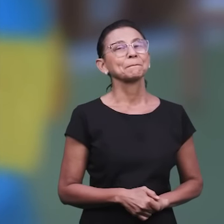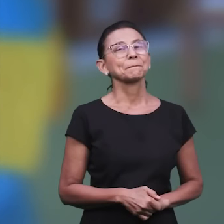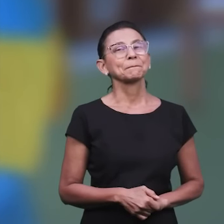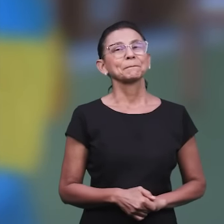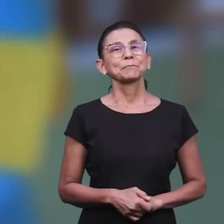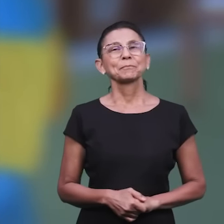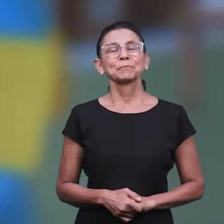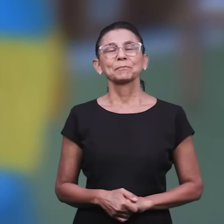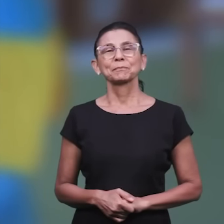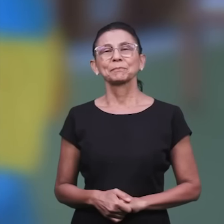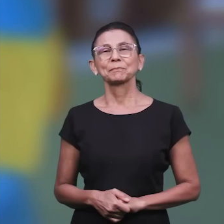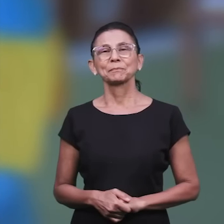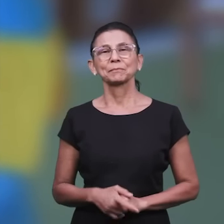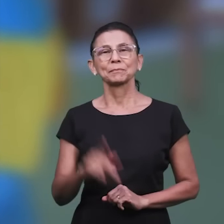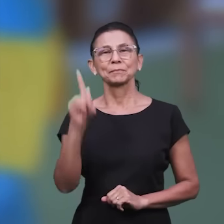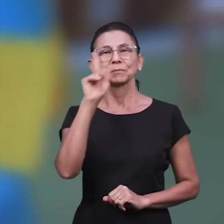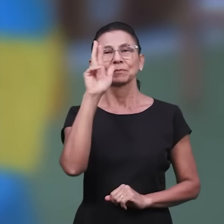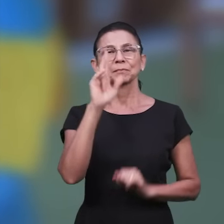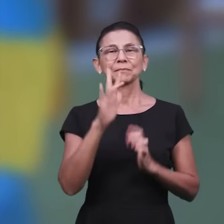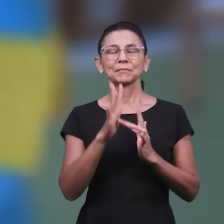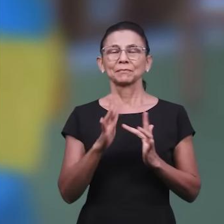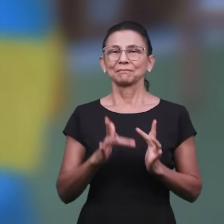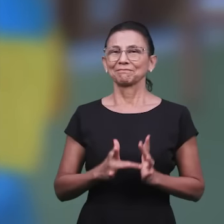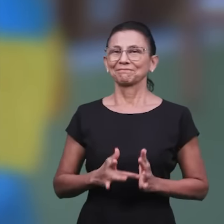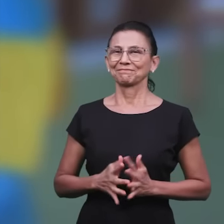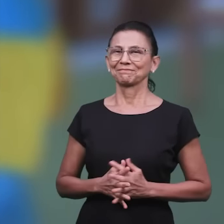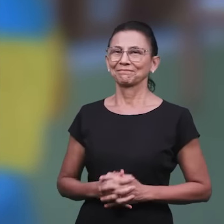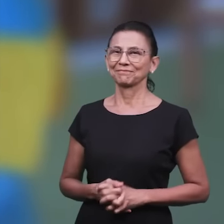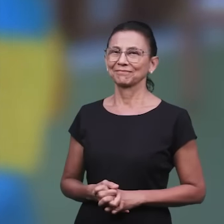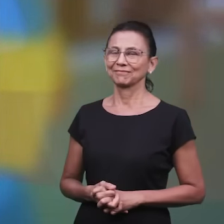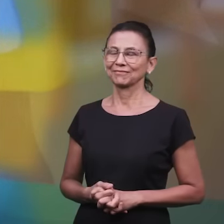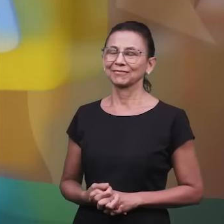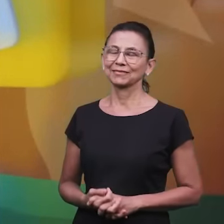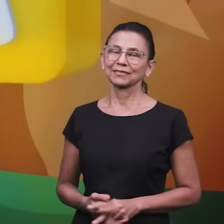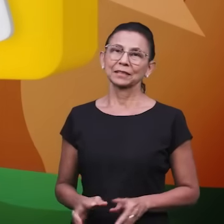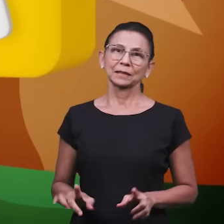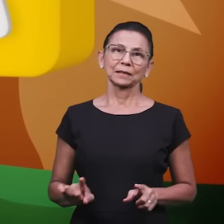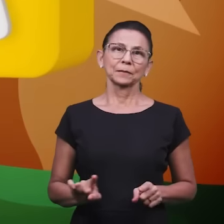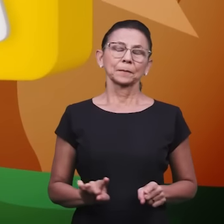coração. A todos, a paz do Senhor Jesus.